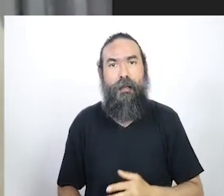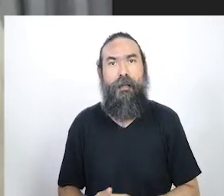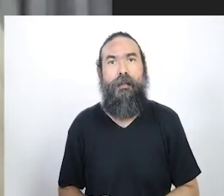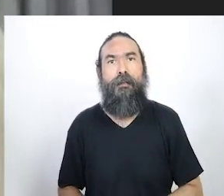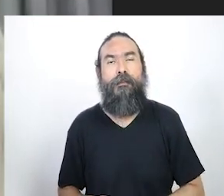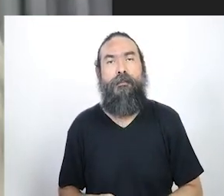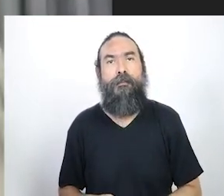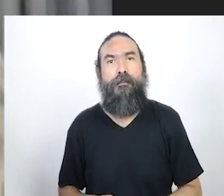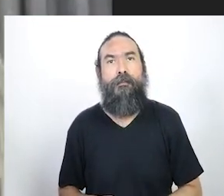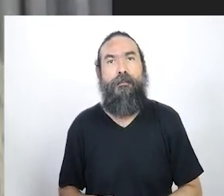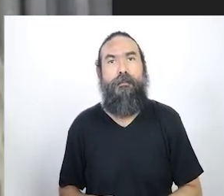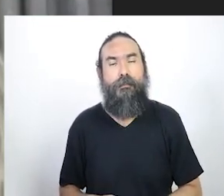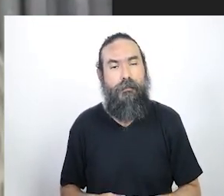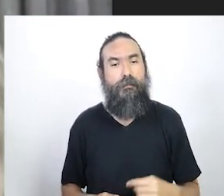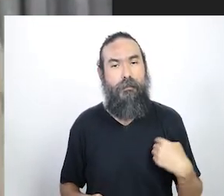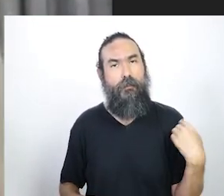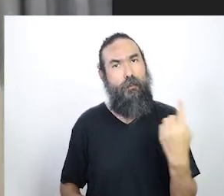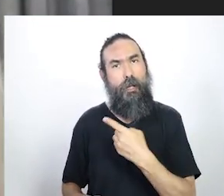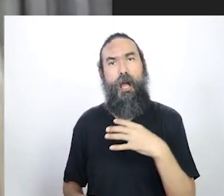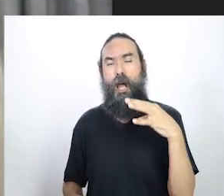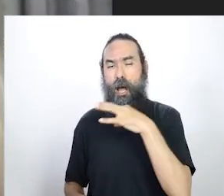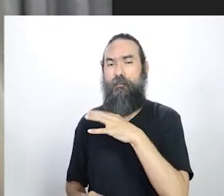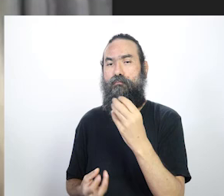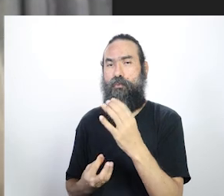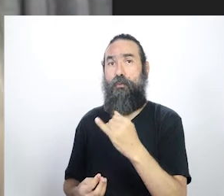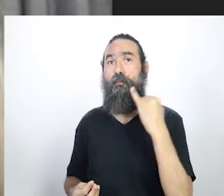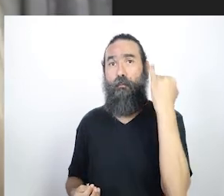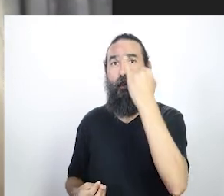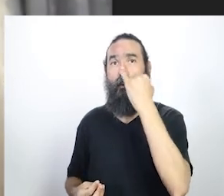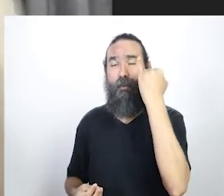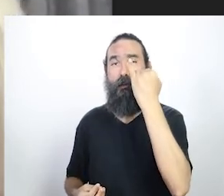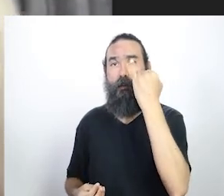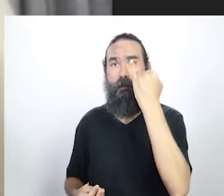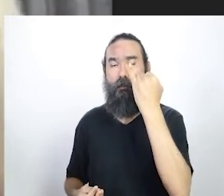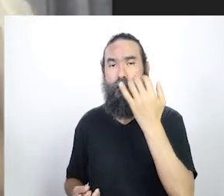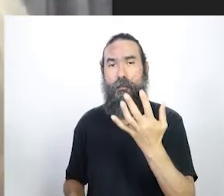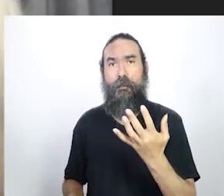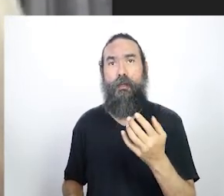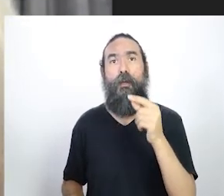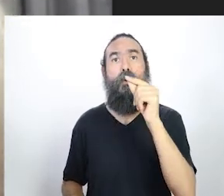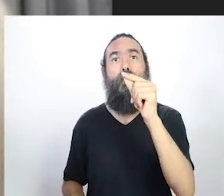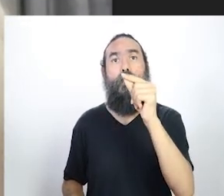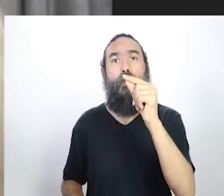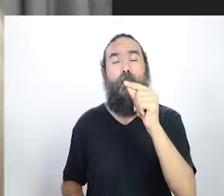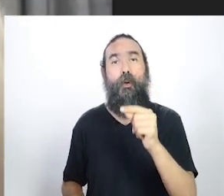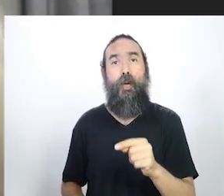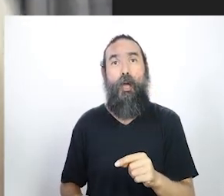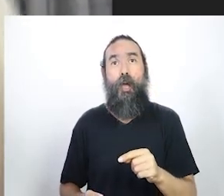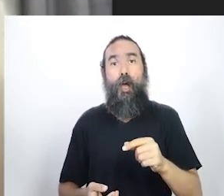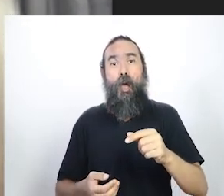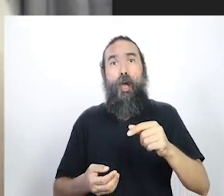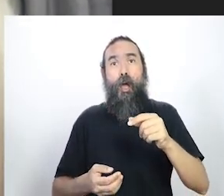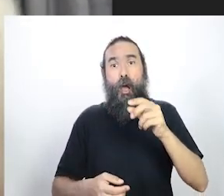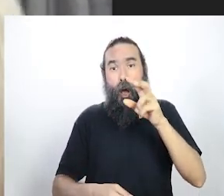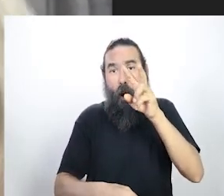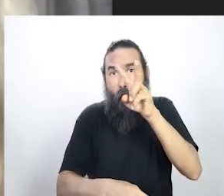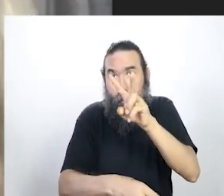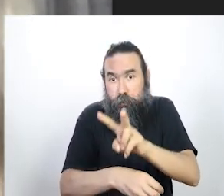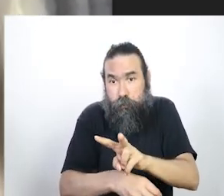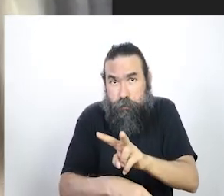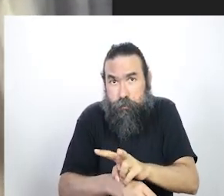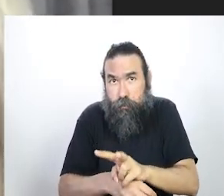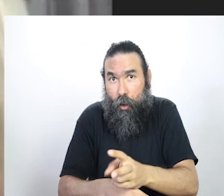pilares que a gente viu que era importantíssimo. E o outro, os dois pilares, era a conservação,